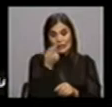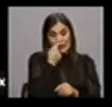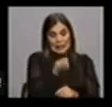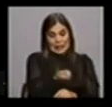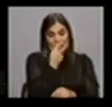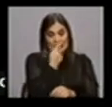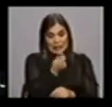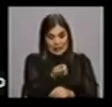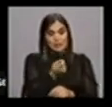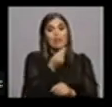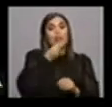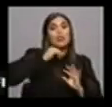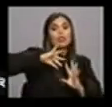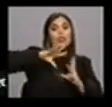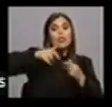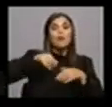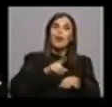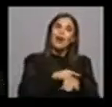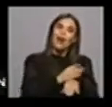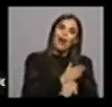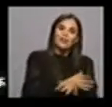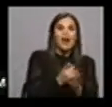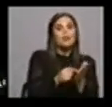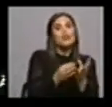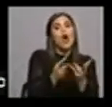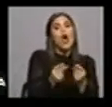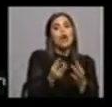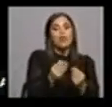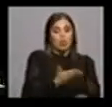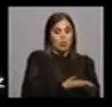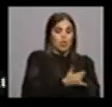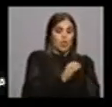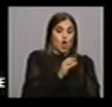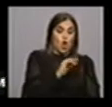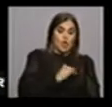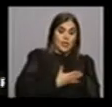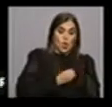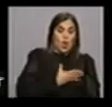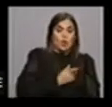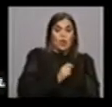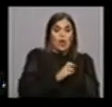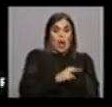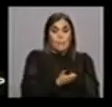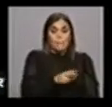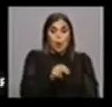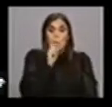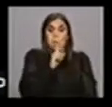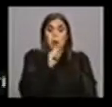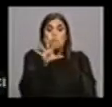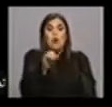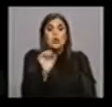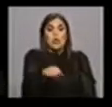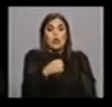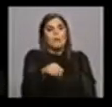Terra. Ora bem, para isso é preciso calcular a quantidade de dióxido de carbono que temos e vemos se é possível extraí-la. Ora, agora aparece um estudo